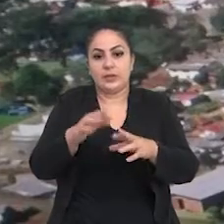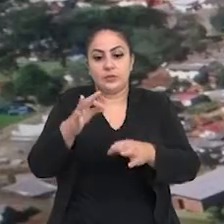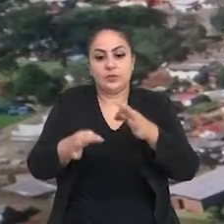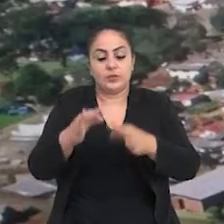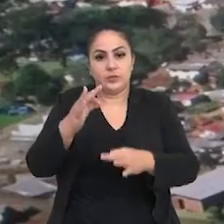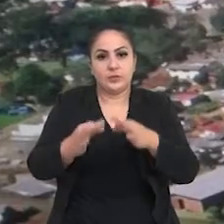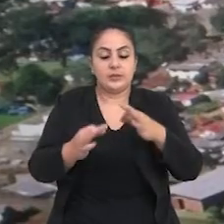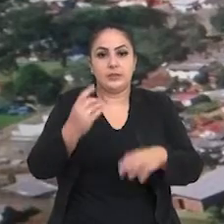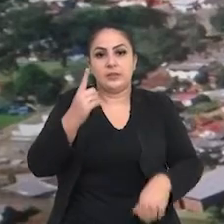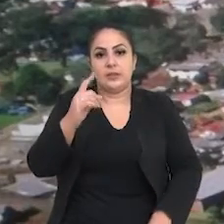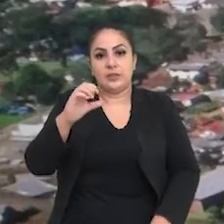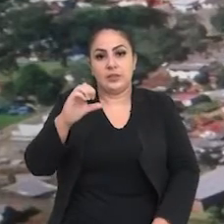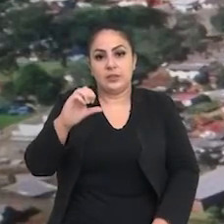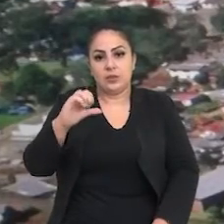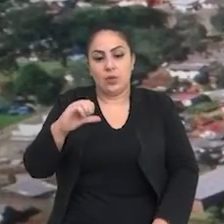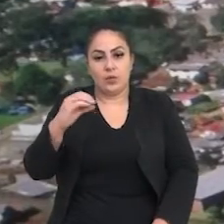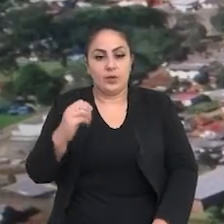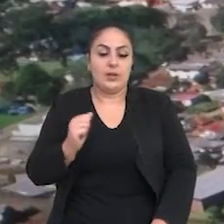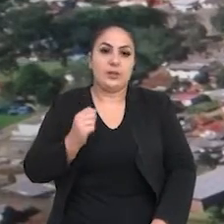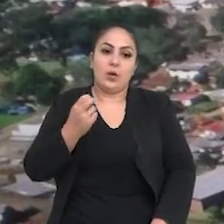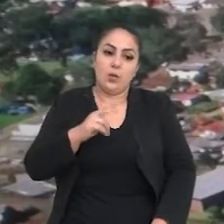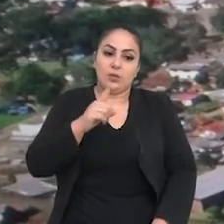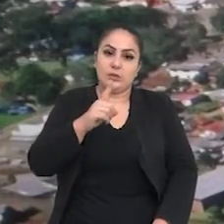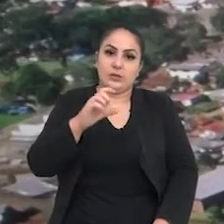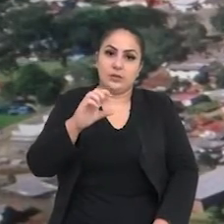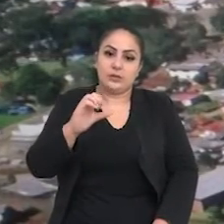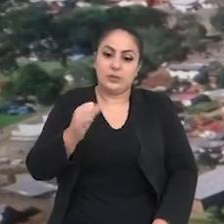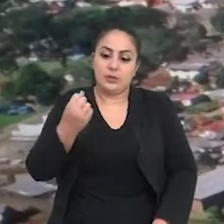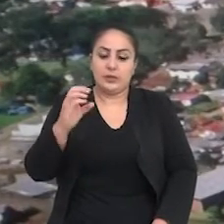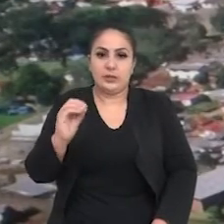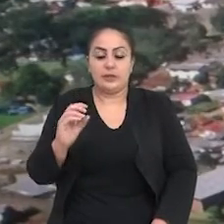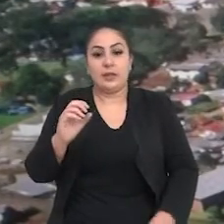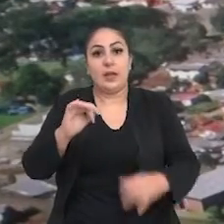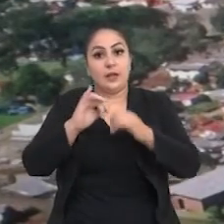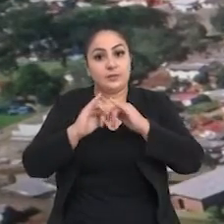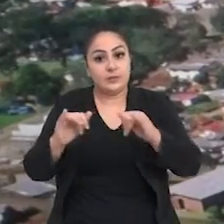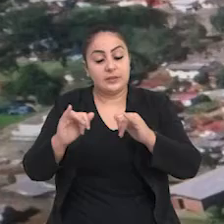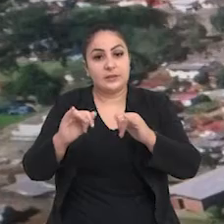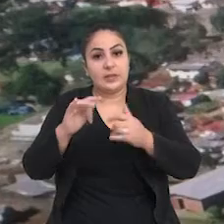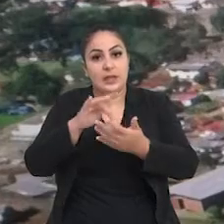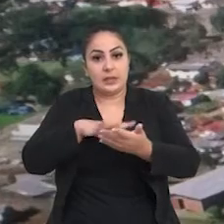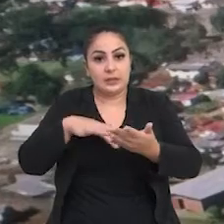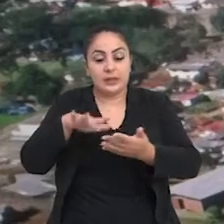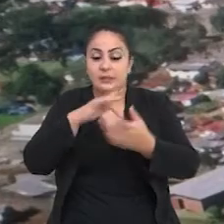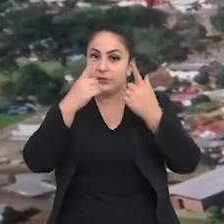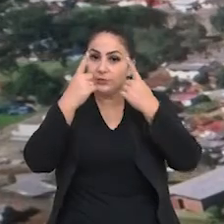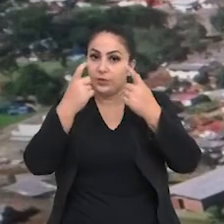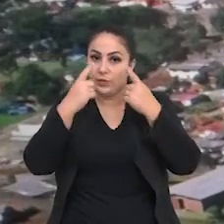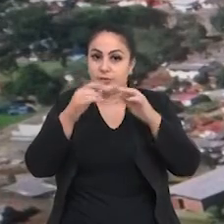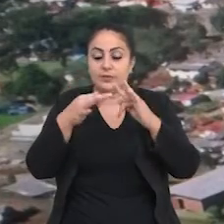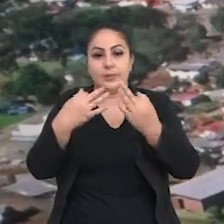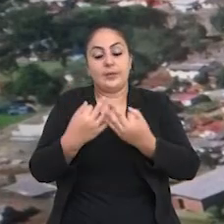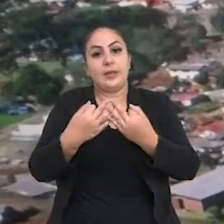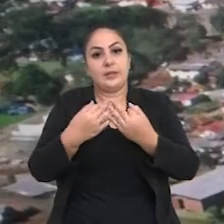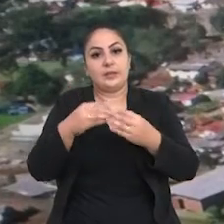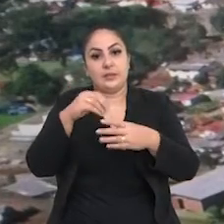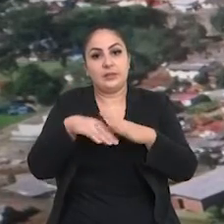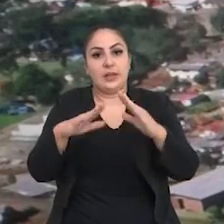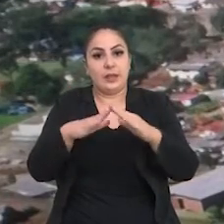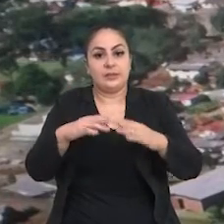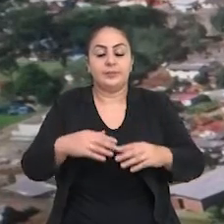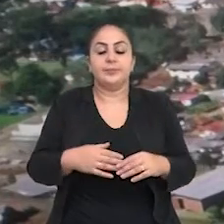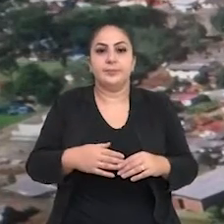o 190 e diz que o 180, comunicassem aquela possível situação de agressão familiar, de